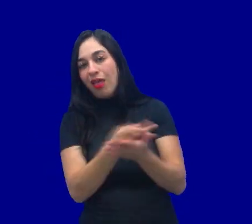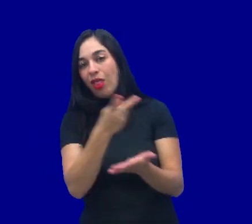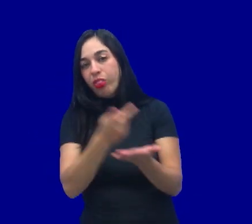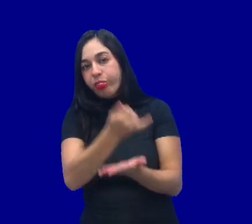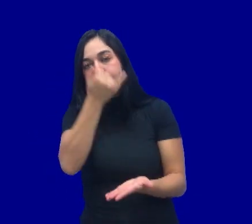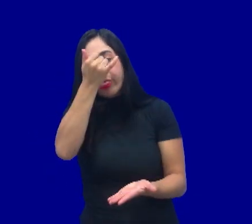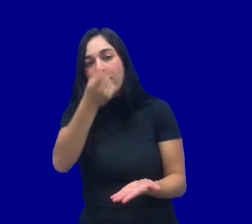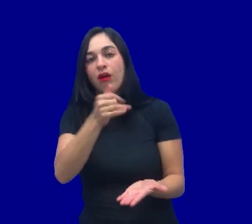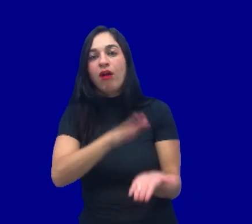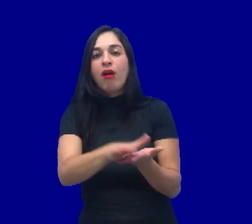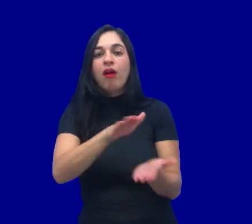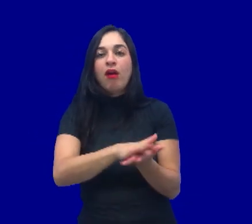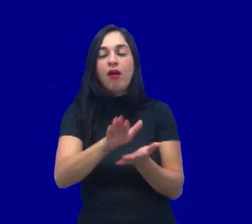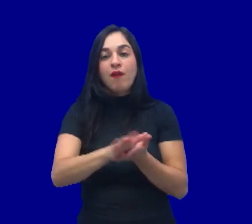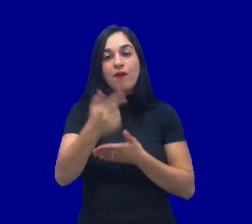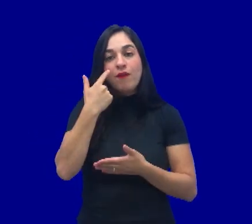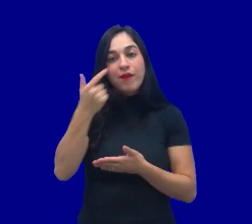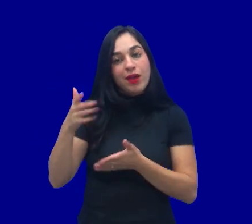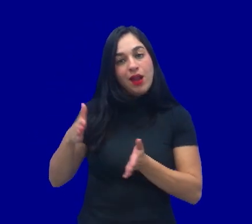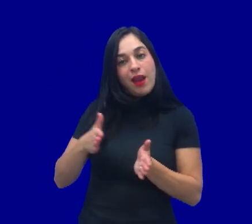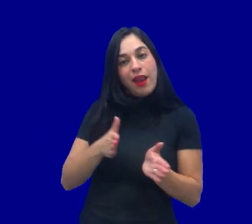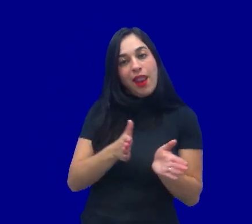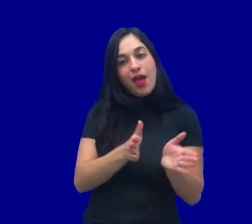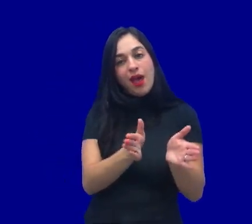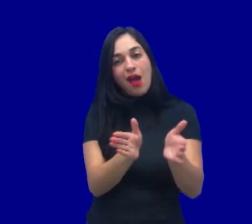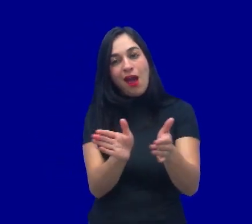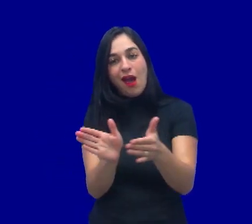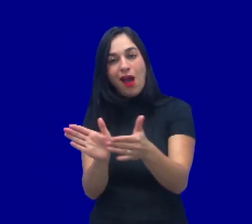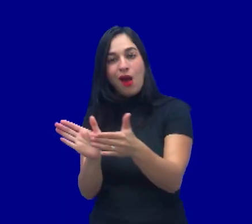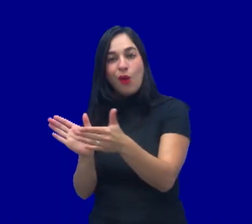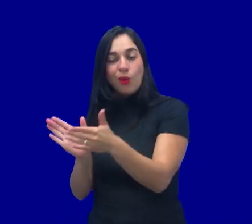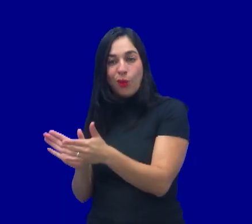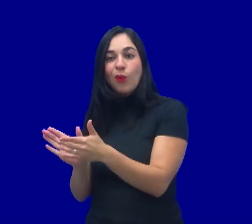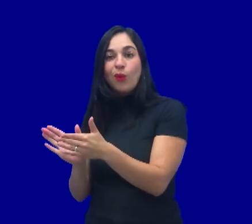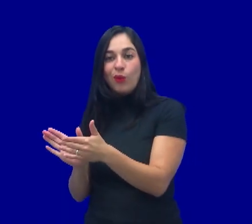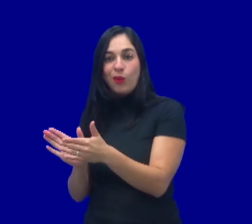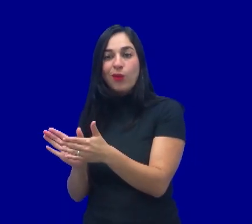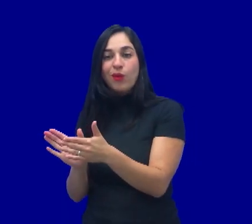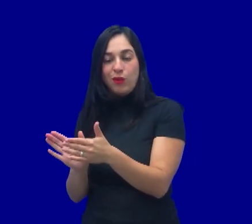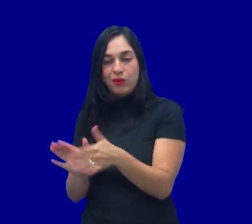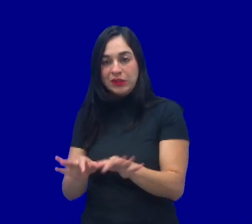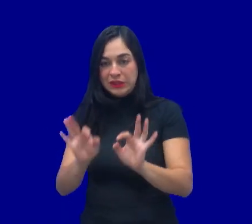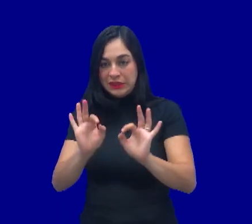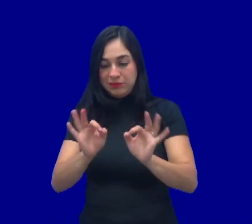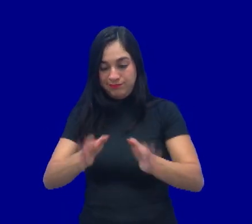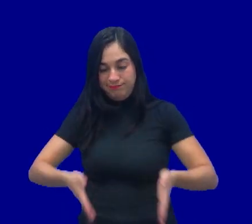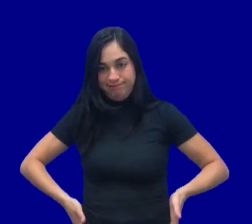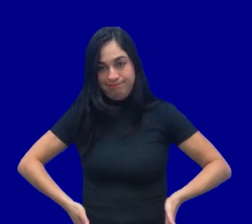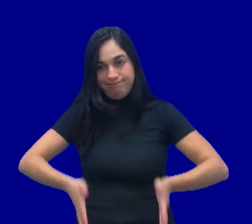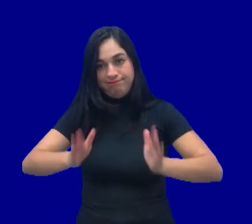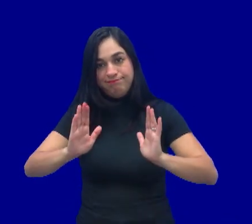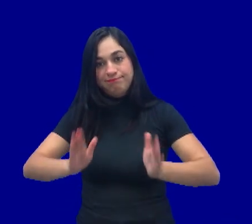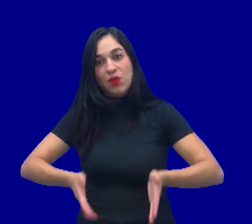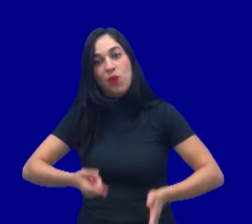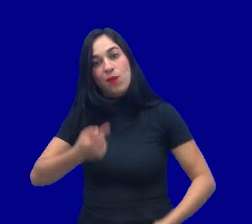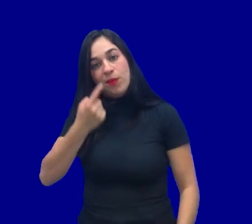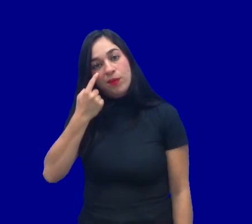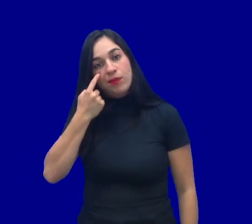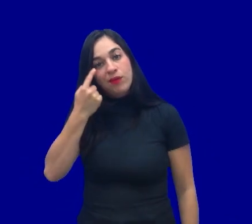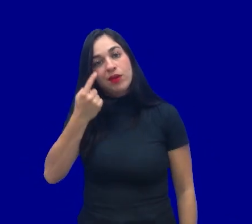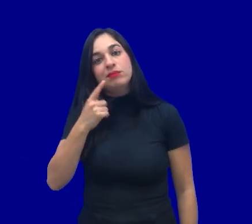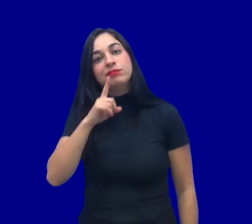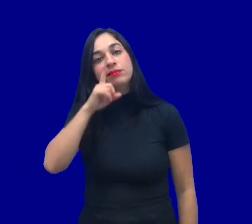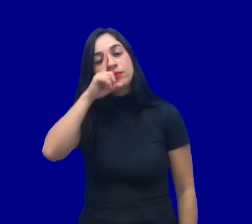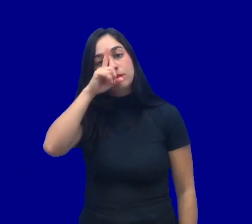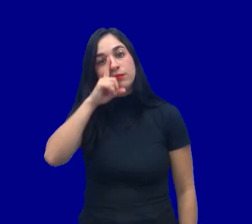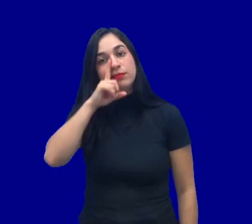na curva aqui da Aldemo Veneziane, essa não na calçada, essa é uma ciclovia mesmo. Olha o absurdo. Colocando a população em risco. Dá uma olhada.